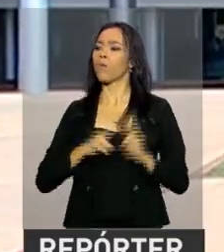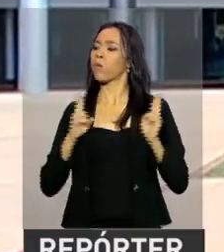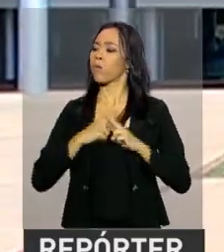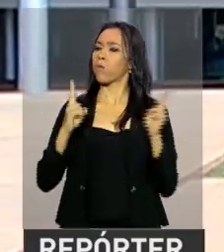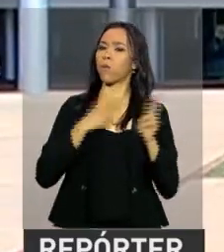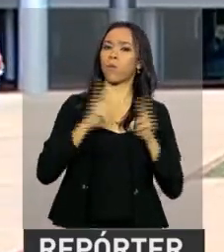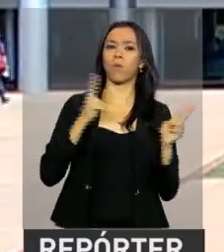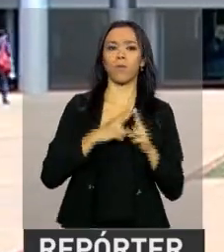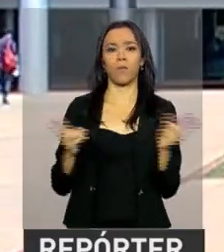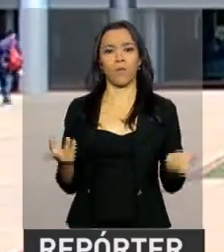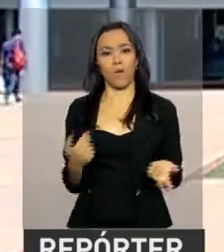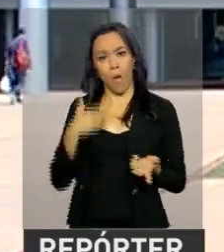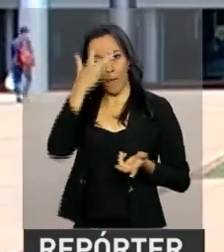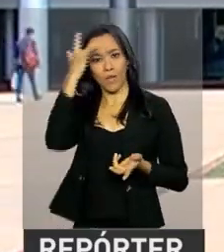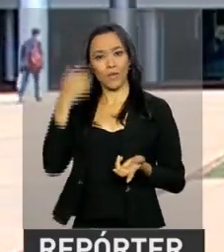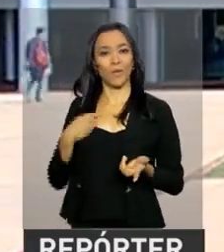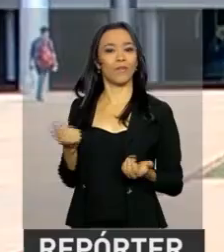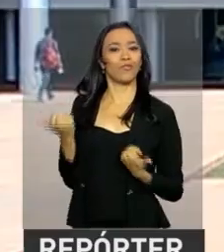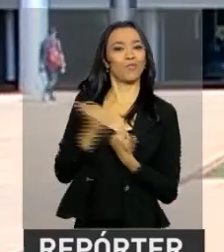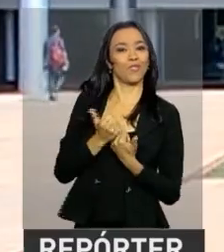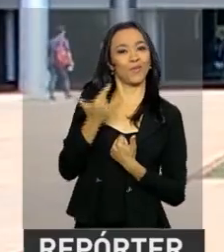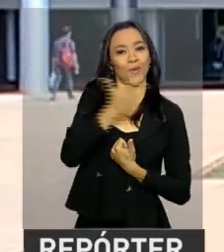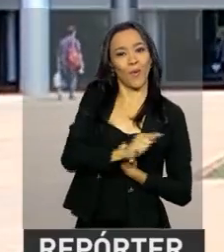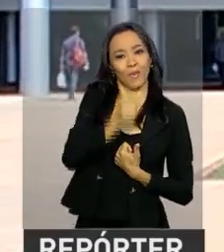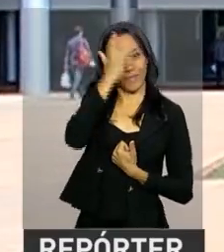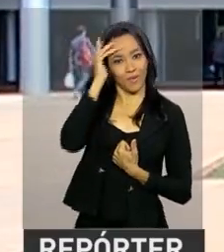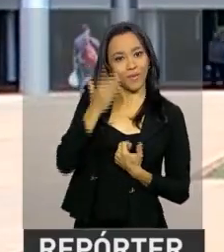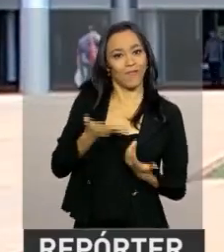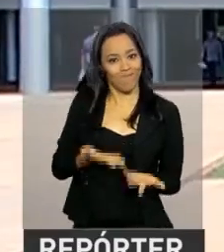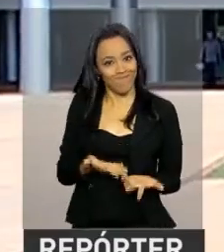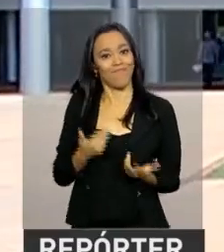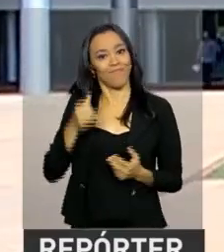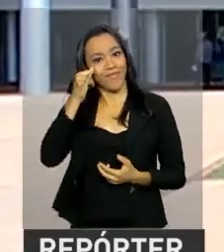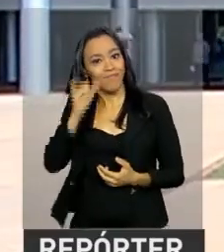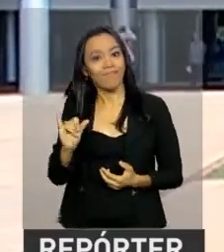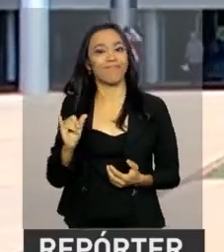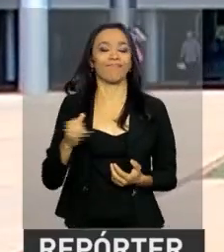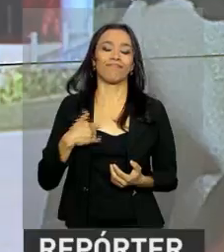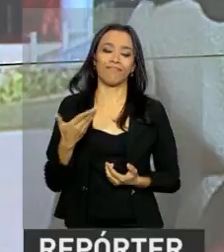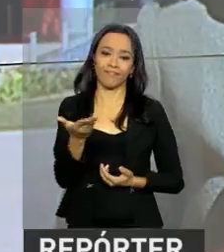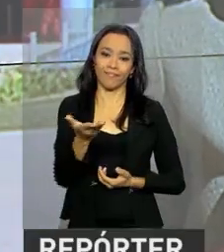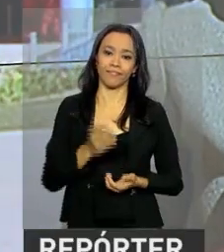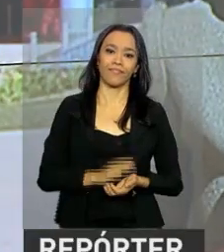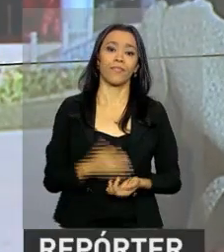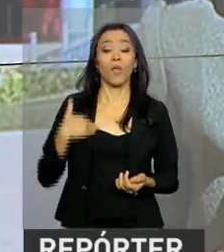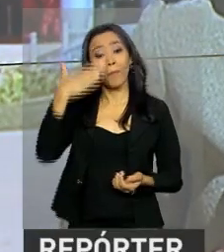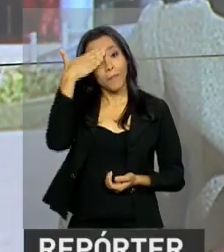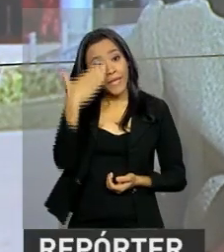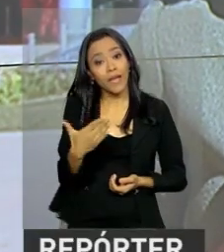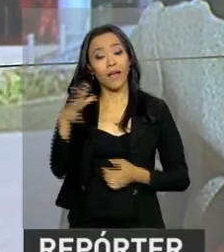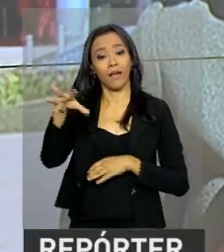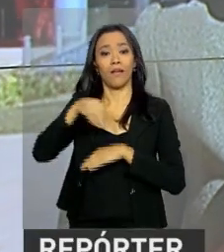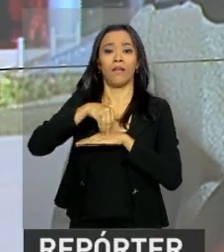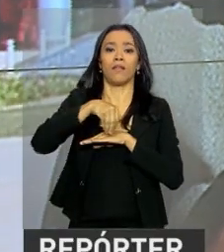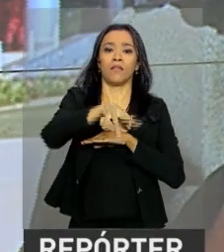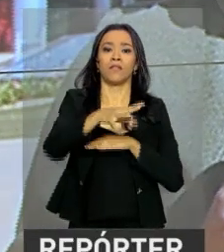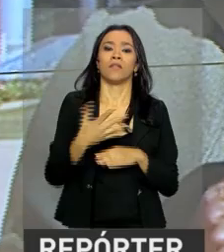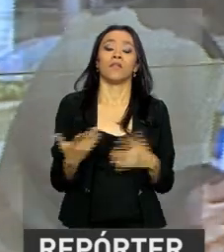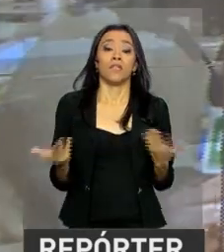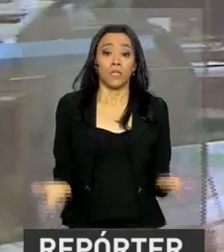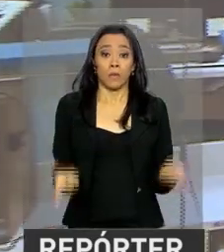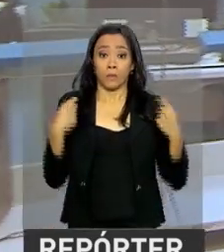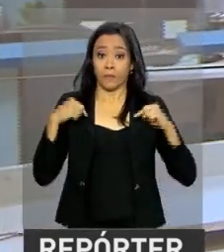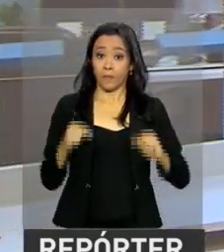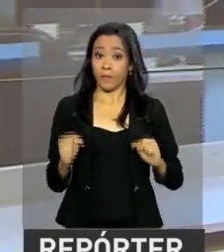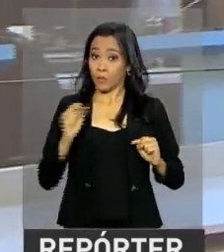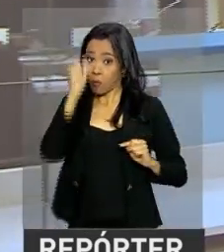fraude ou de uma pessoa fazer a prova no lugar de outra. Volto com você, Leandro. Obrigado, Mara, pelas suas informações. E olha, em